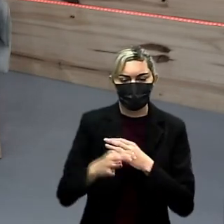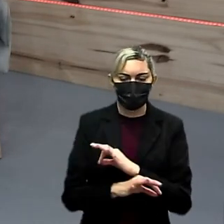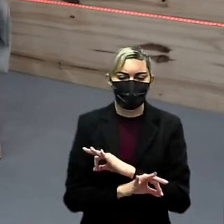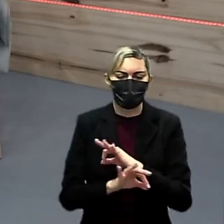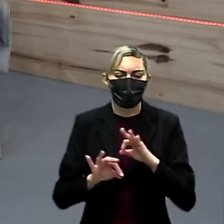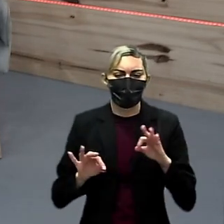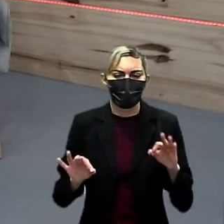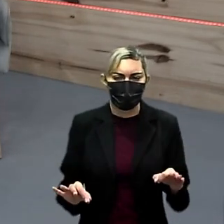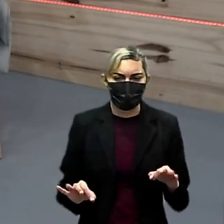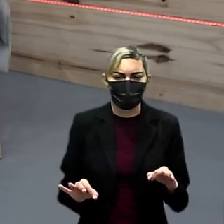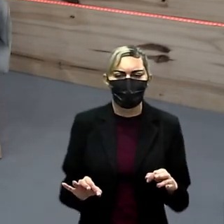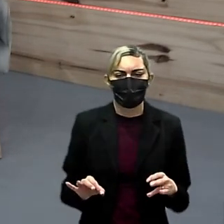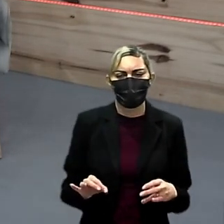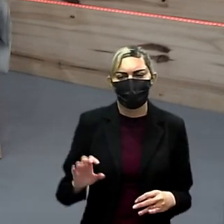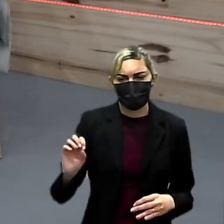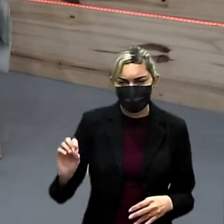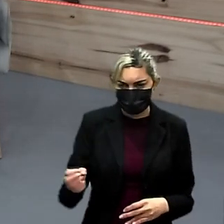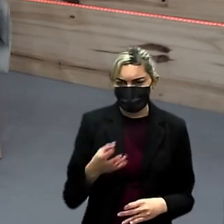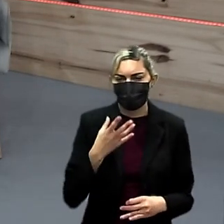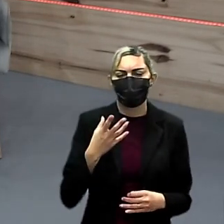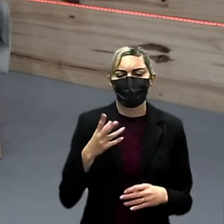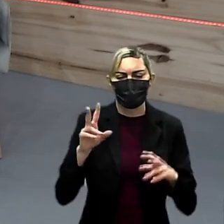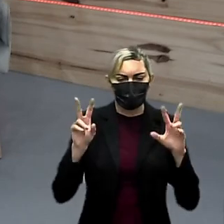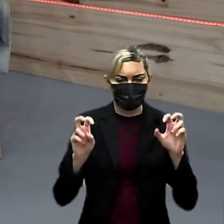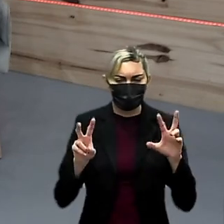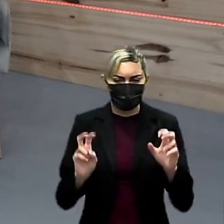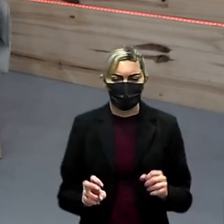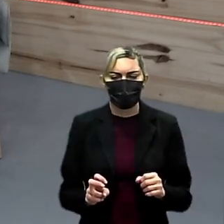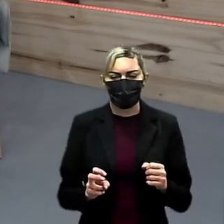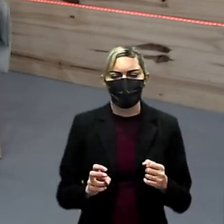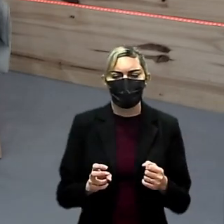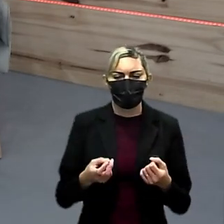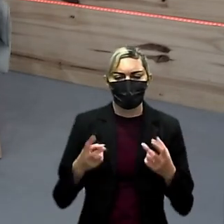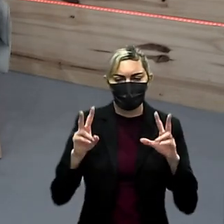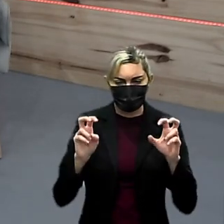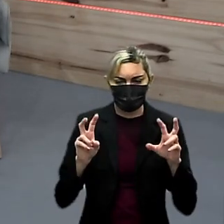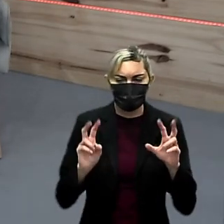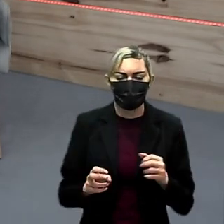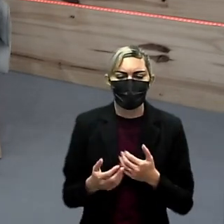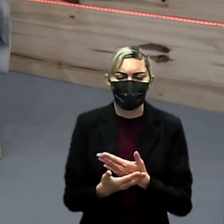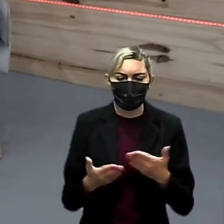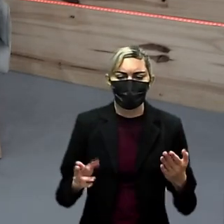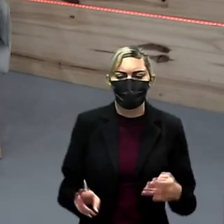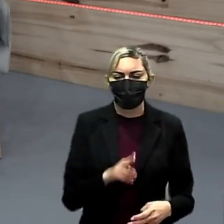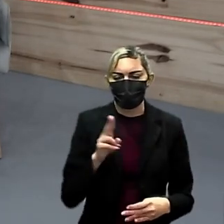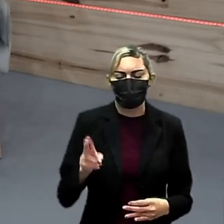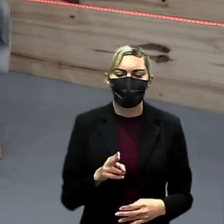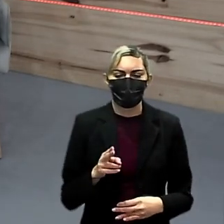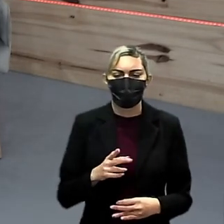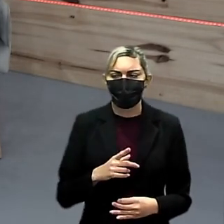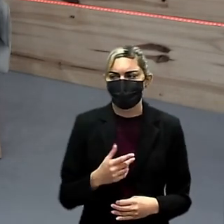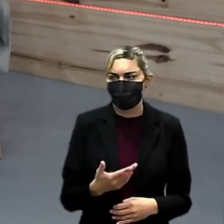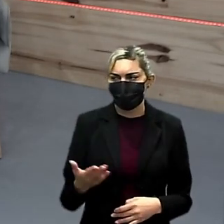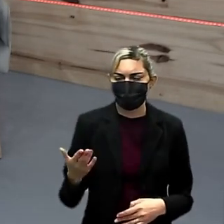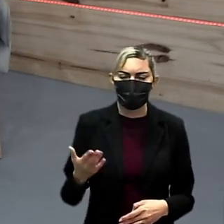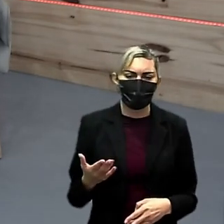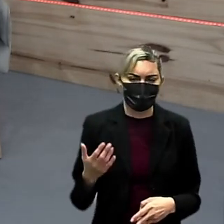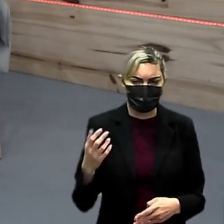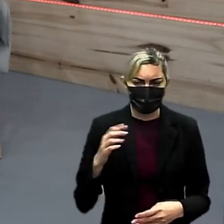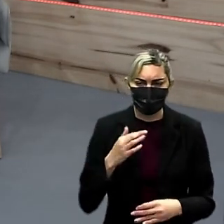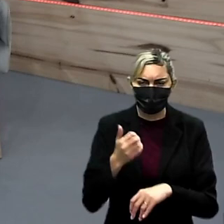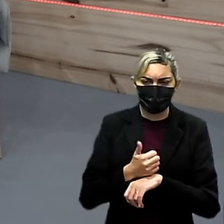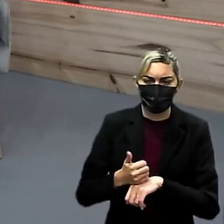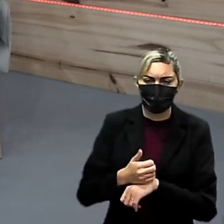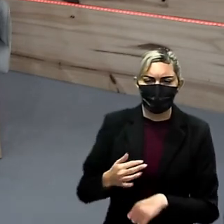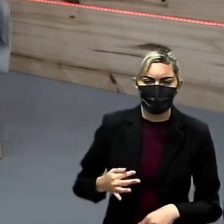maravilhoso, né? Super atual os temas aqui, a temática, né, que usamos para esse workshop, muito interessante, profissional do